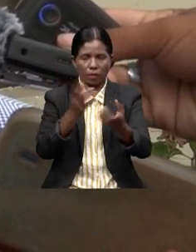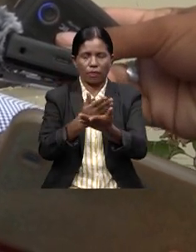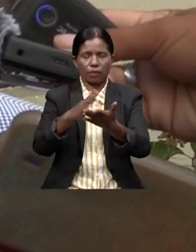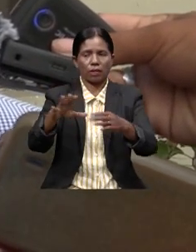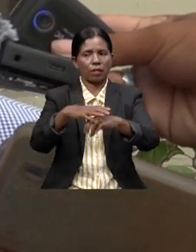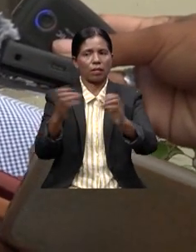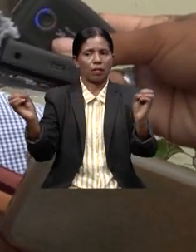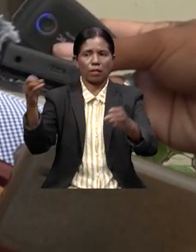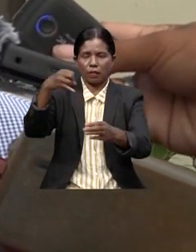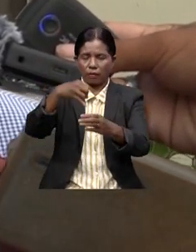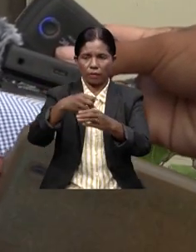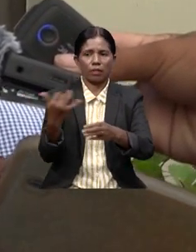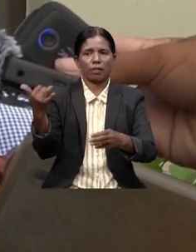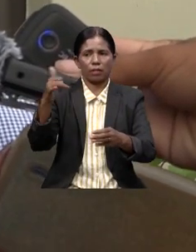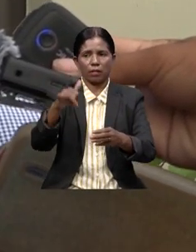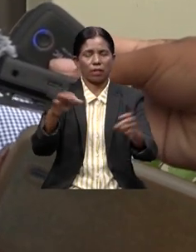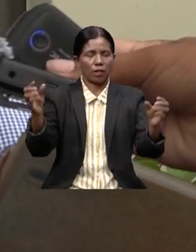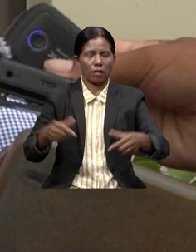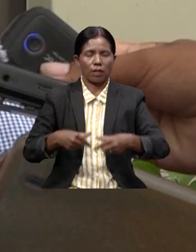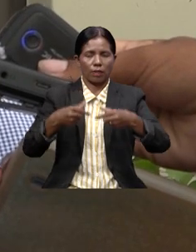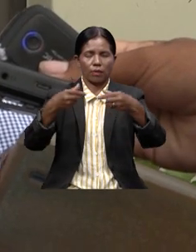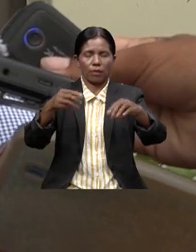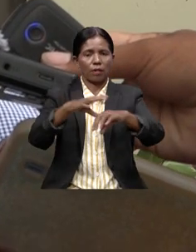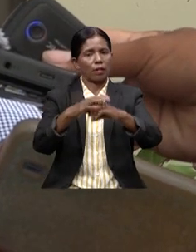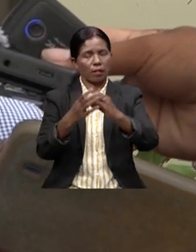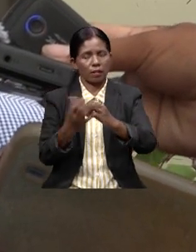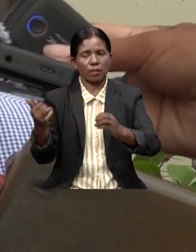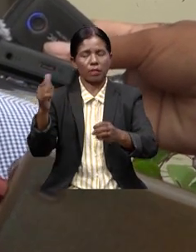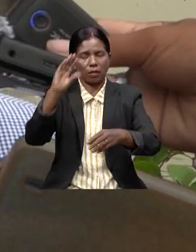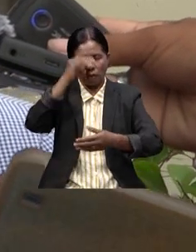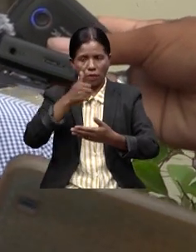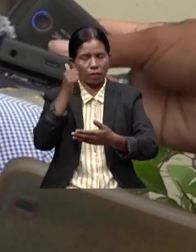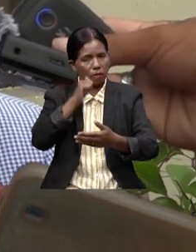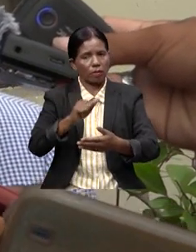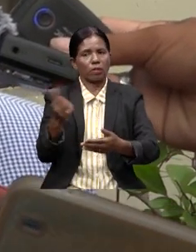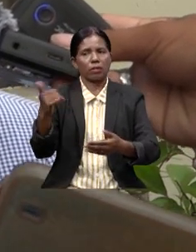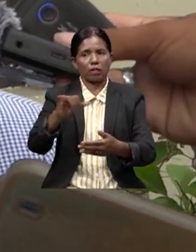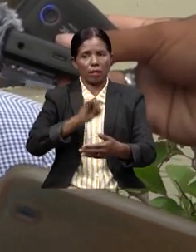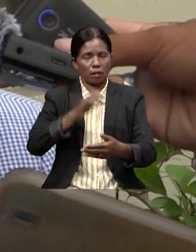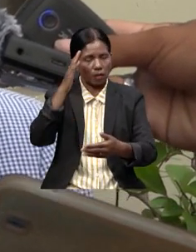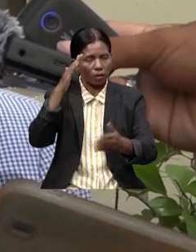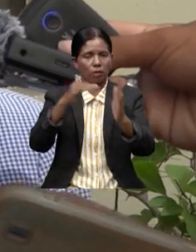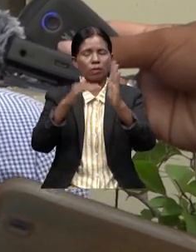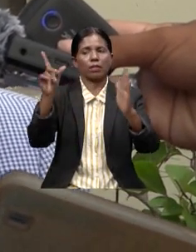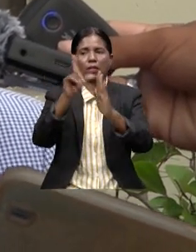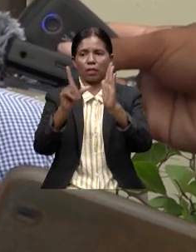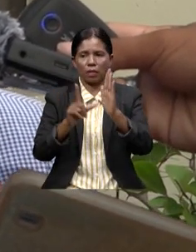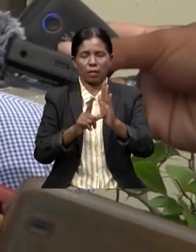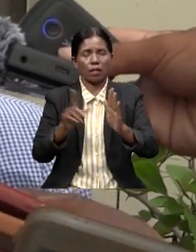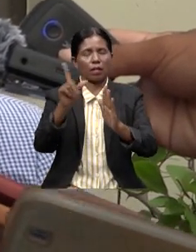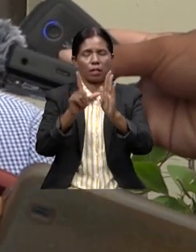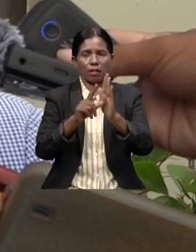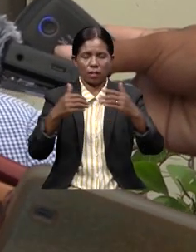be la involve sira ne be maka la fo rai. Ba sira nyuam feto sira, haunen idane kontra lei. E lei iha